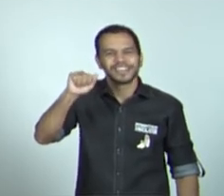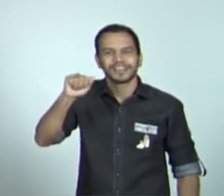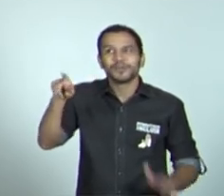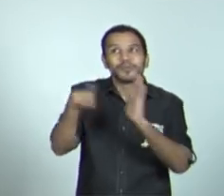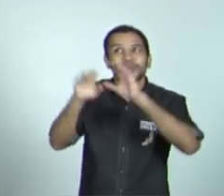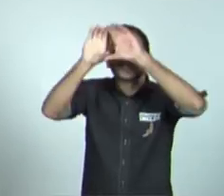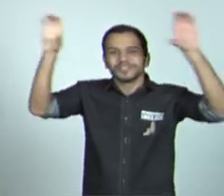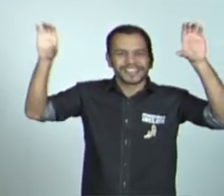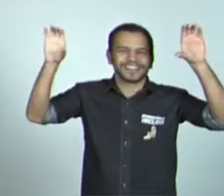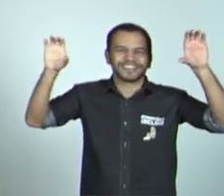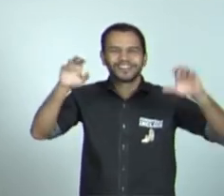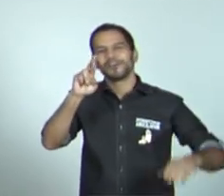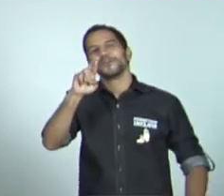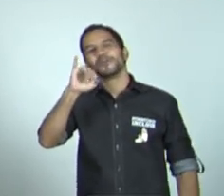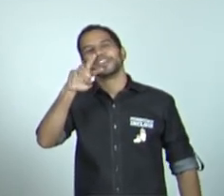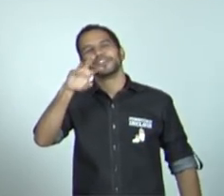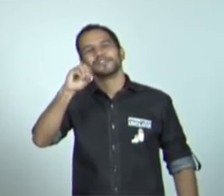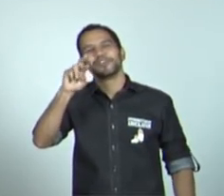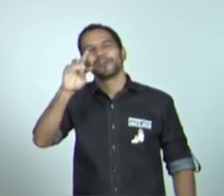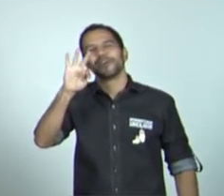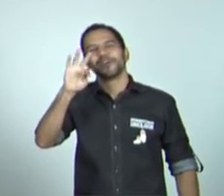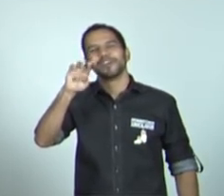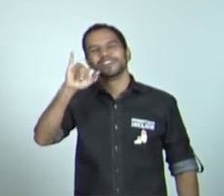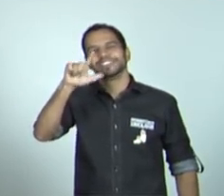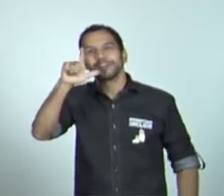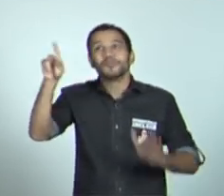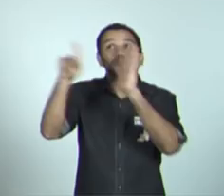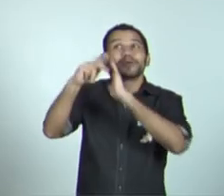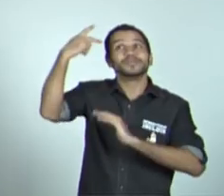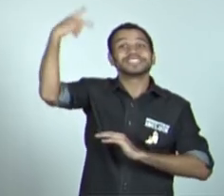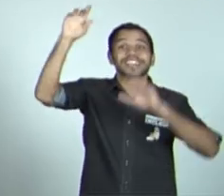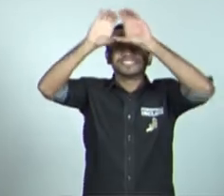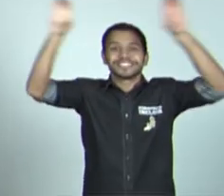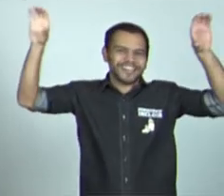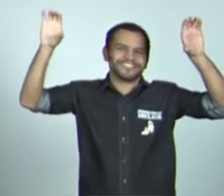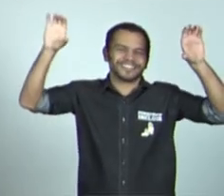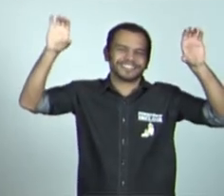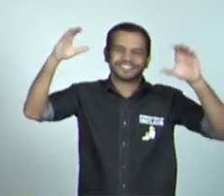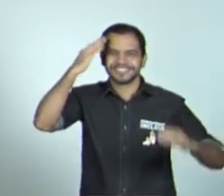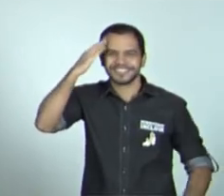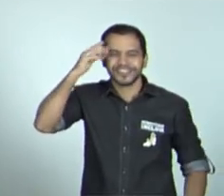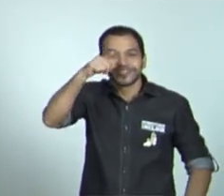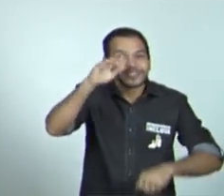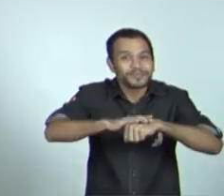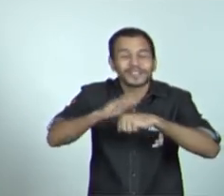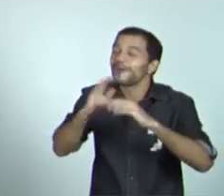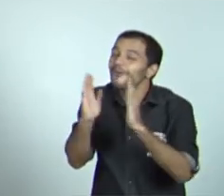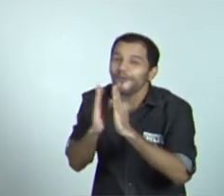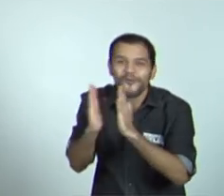e pede para deus mandar uma medicação santa sobre a tua vida descanso querido depois